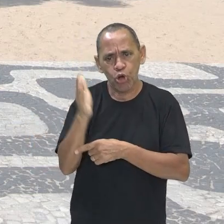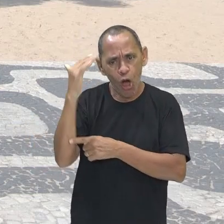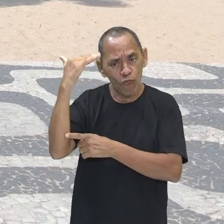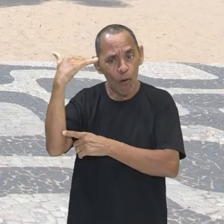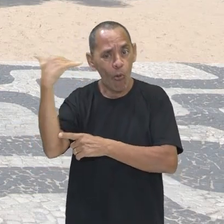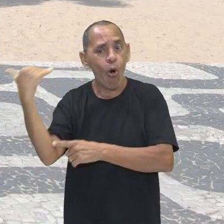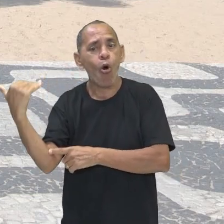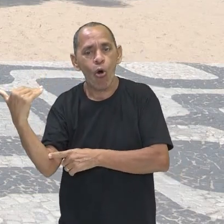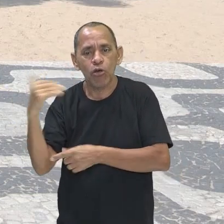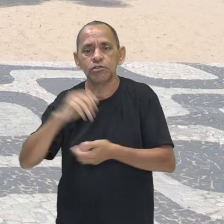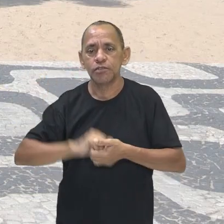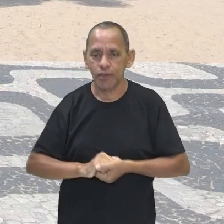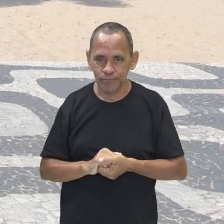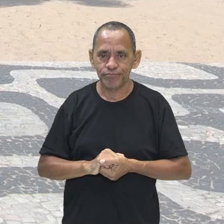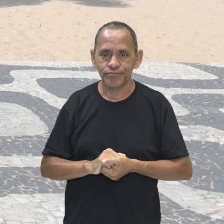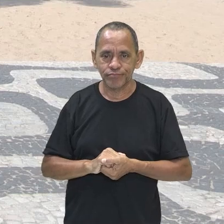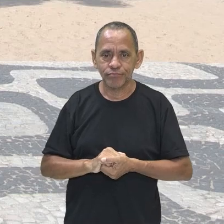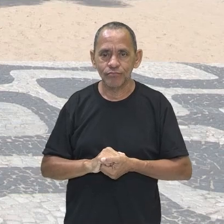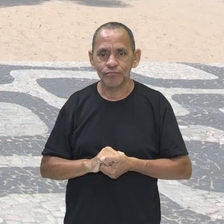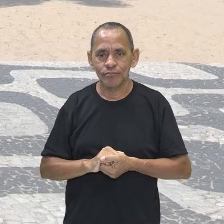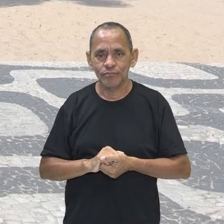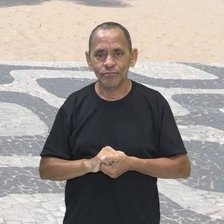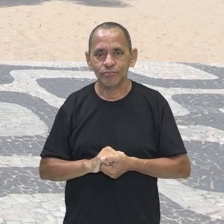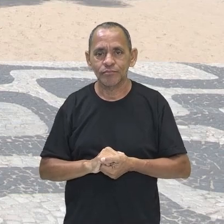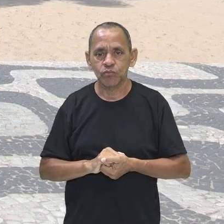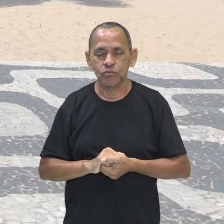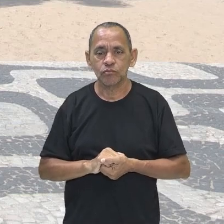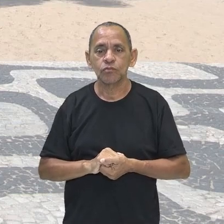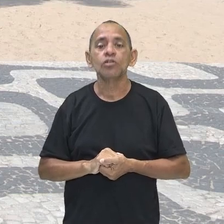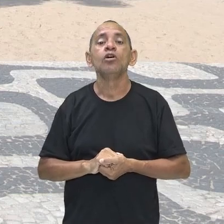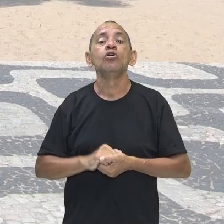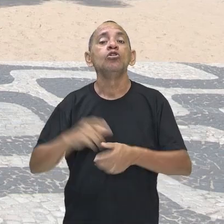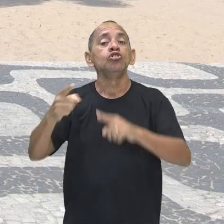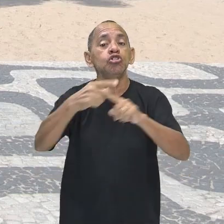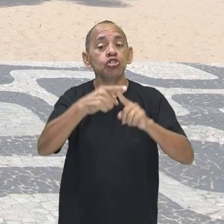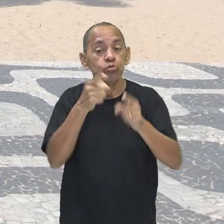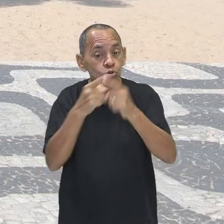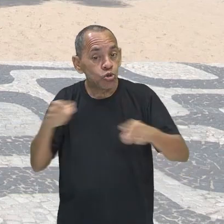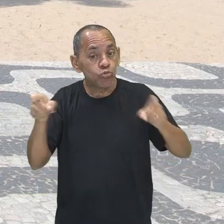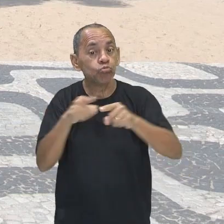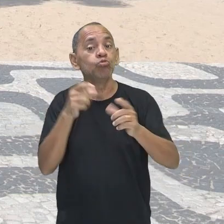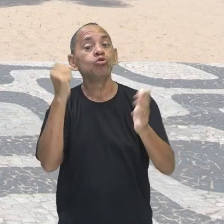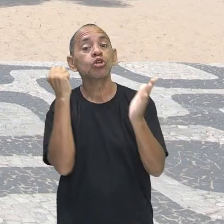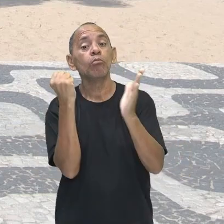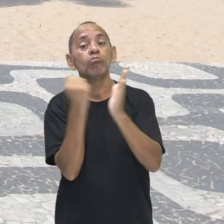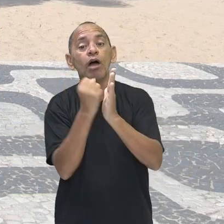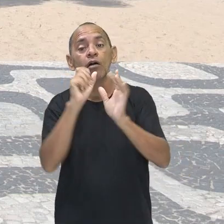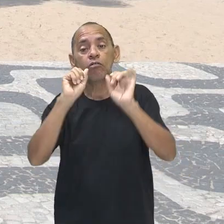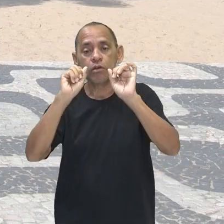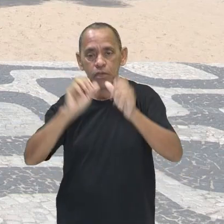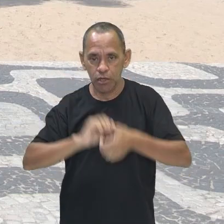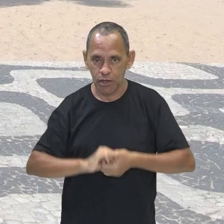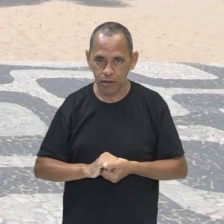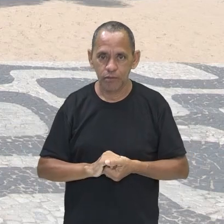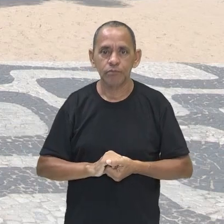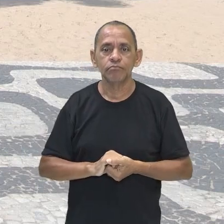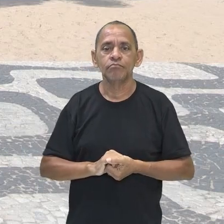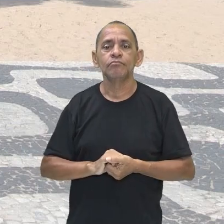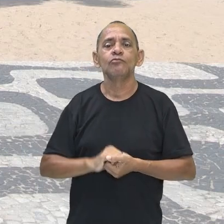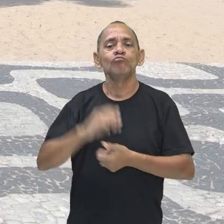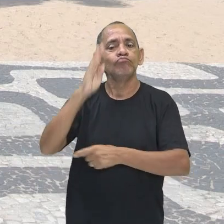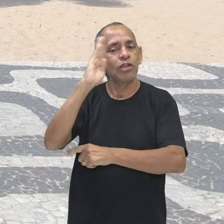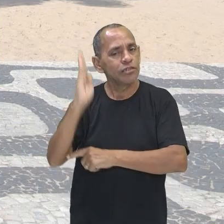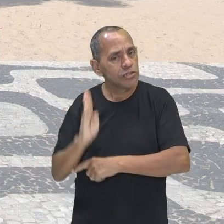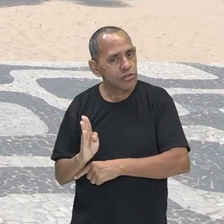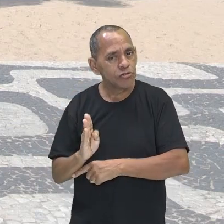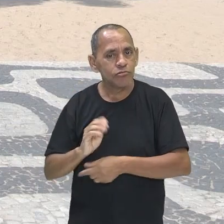um movimento musical, um estilo de música que é marca registrada do Brasil. E eu